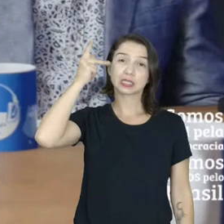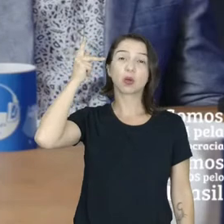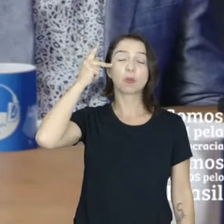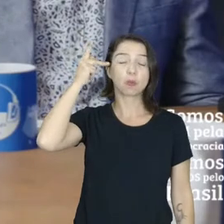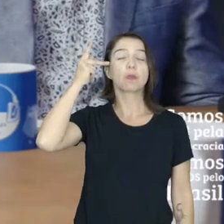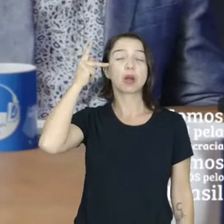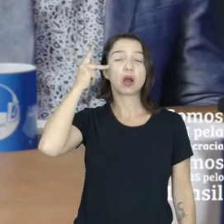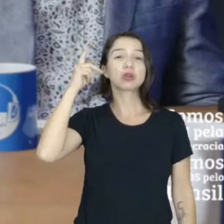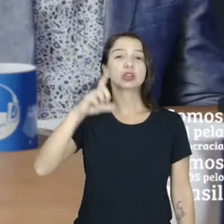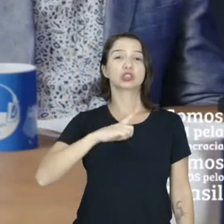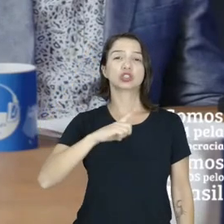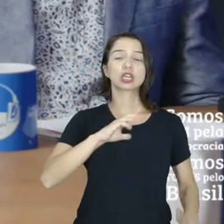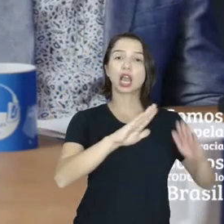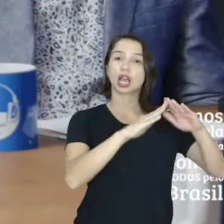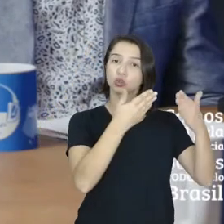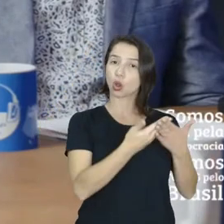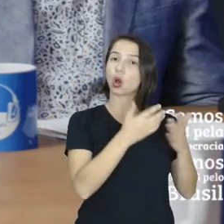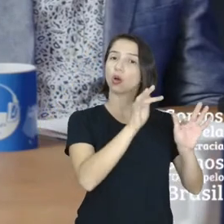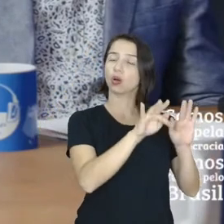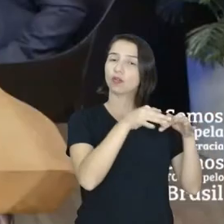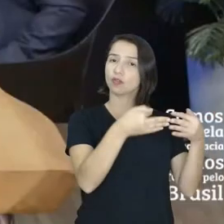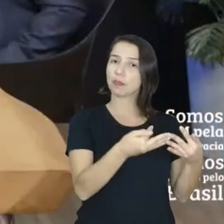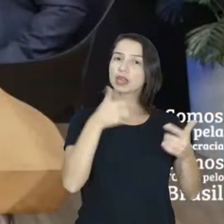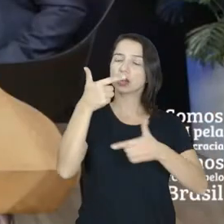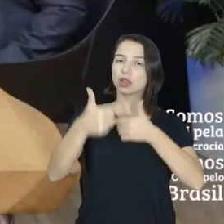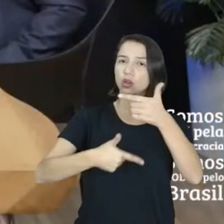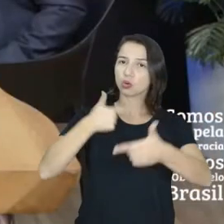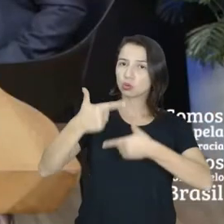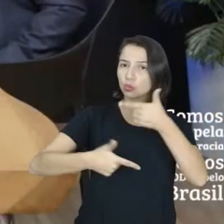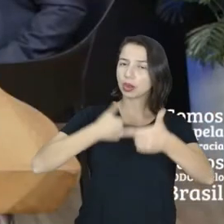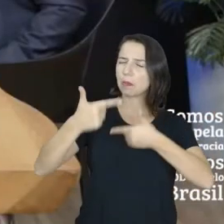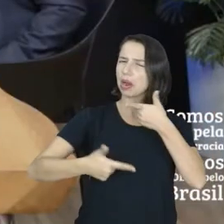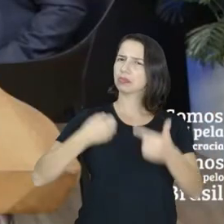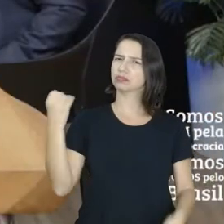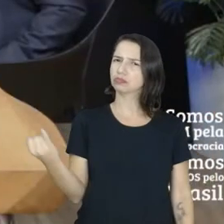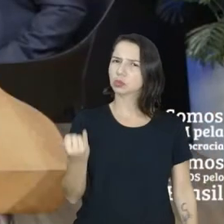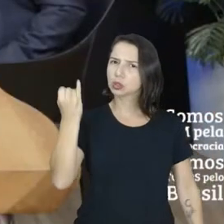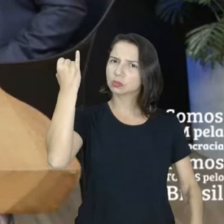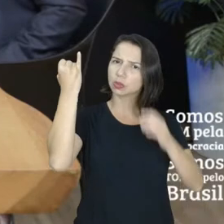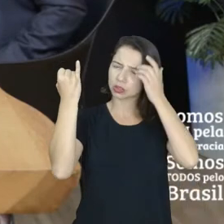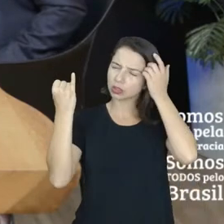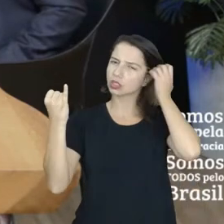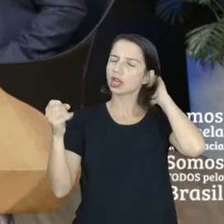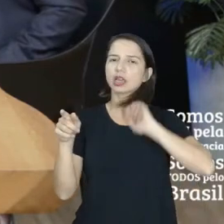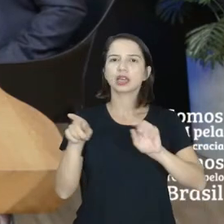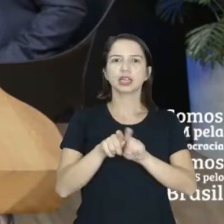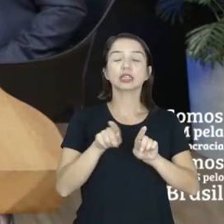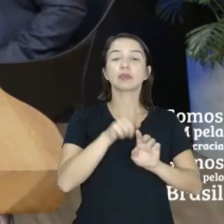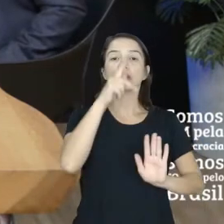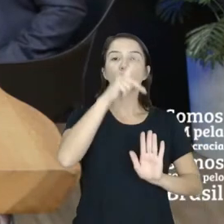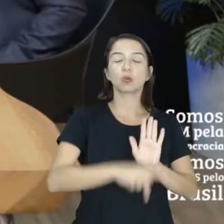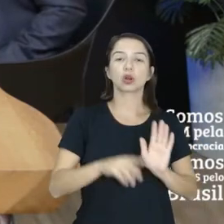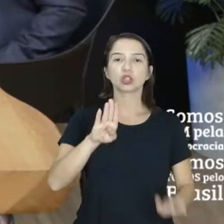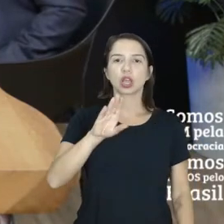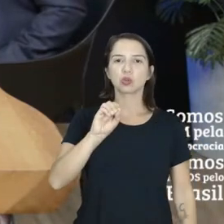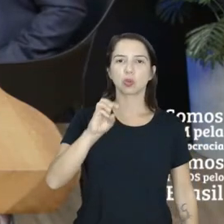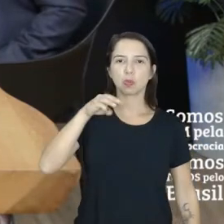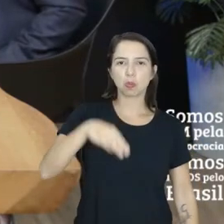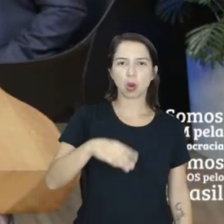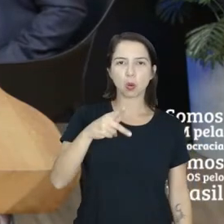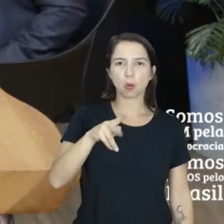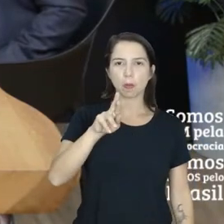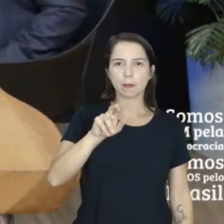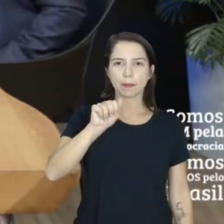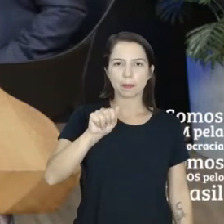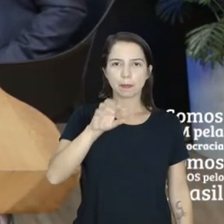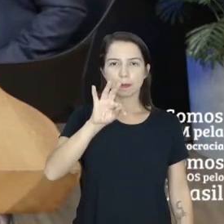Escola da Família, isso, trabalho grandioso da Escola da Família, né? E o Bom Prato, o senhor já se antecipou falando disso. Mas tem gente